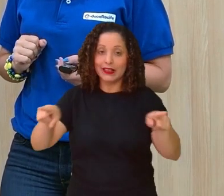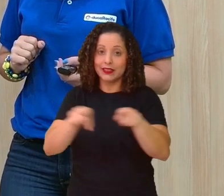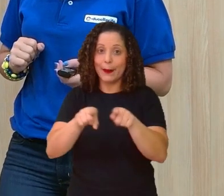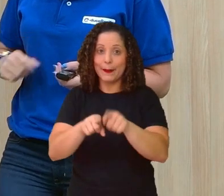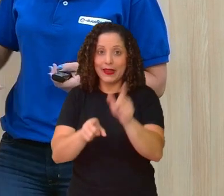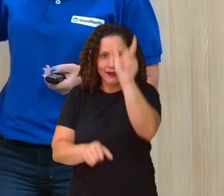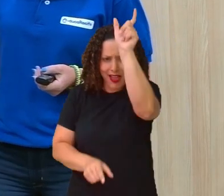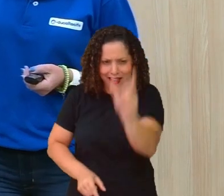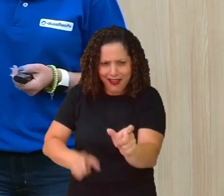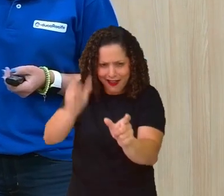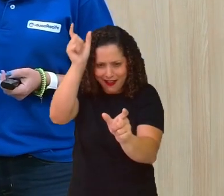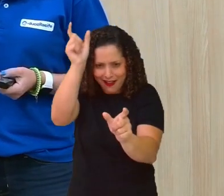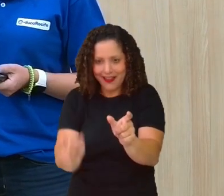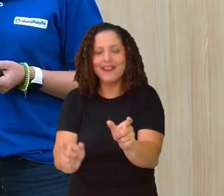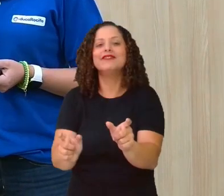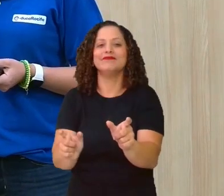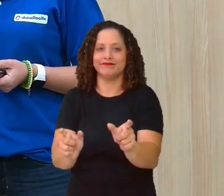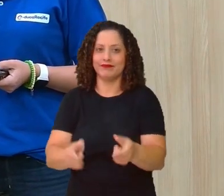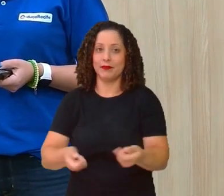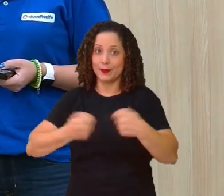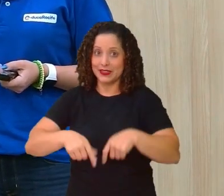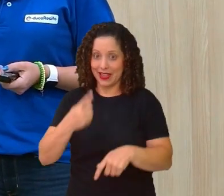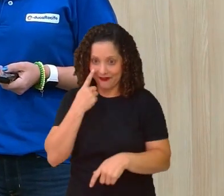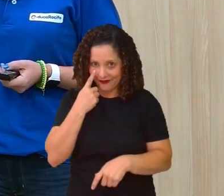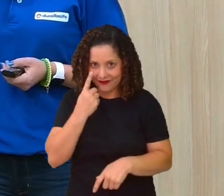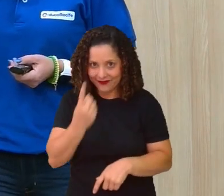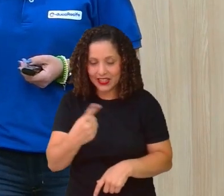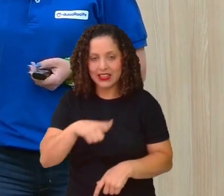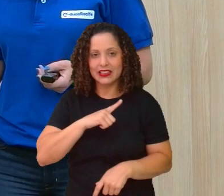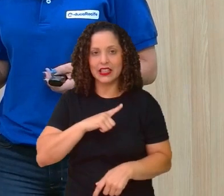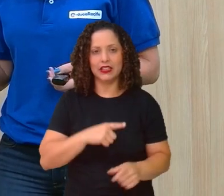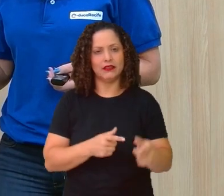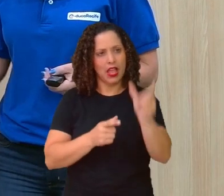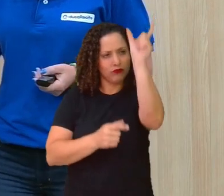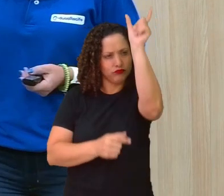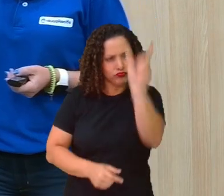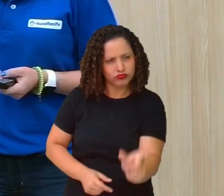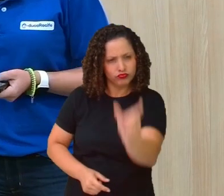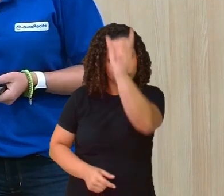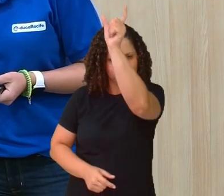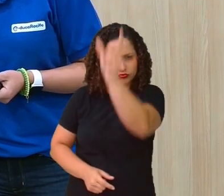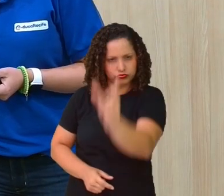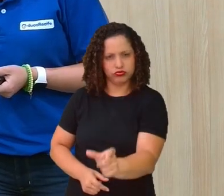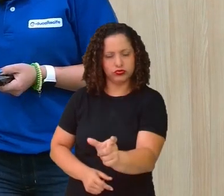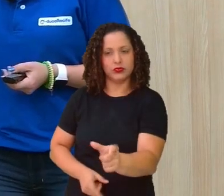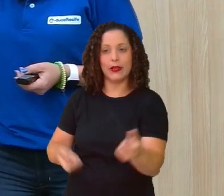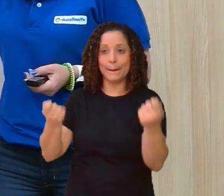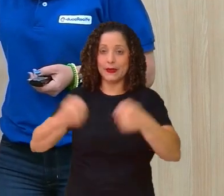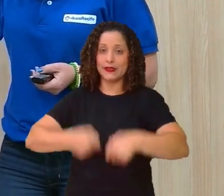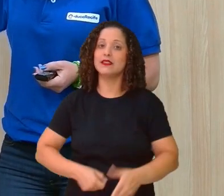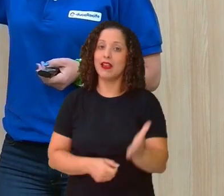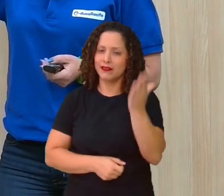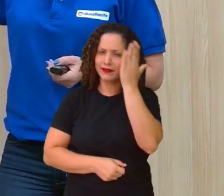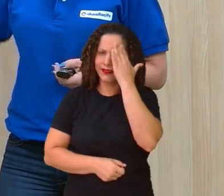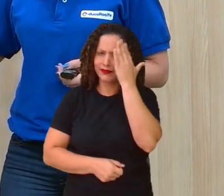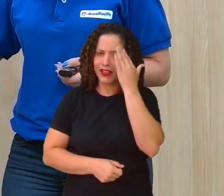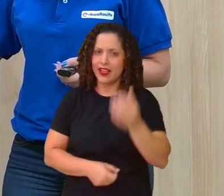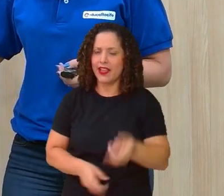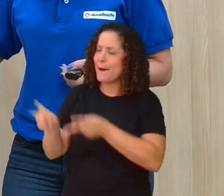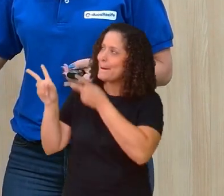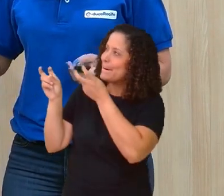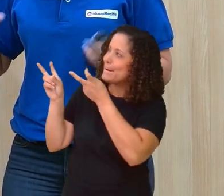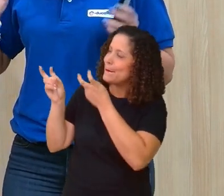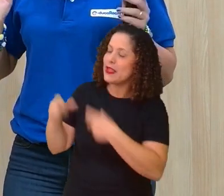Estão lembrados? Tem mais de 2 colunas, então a gente tem que fazer a leitura de linha com